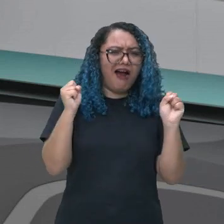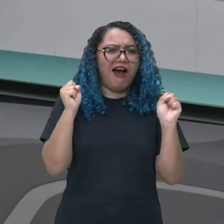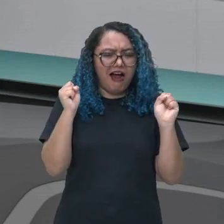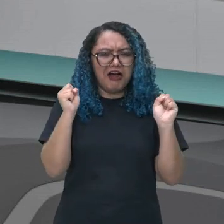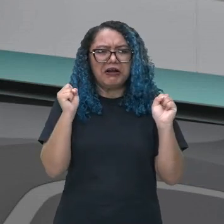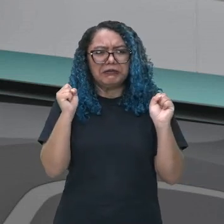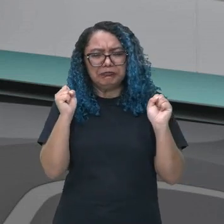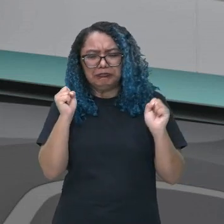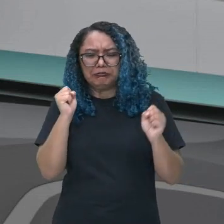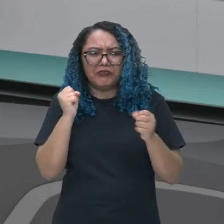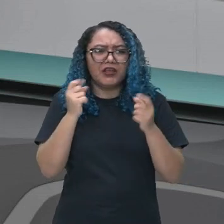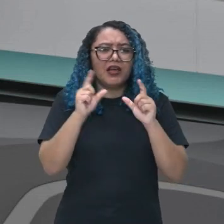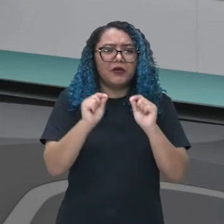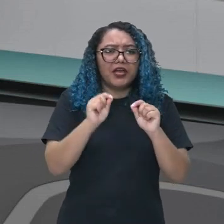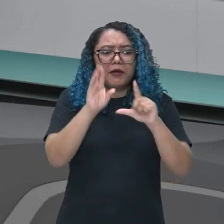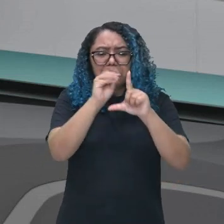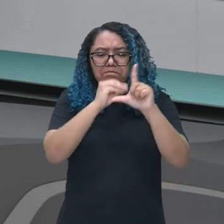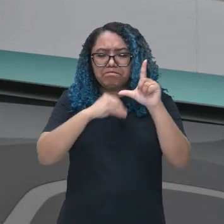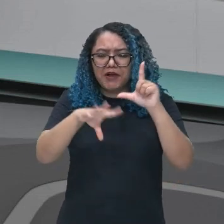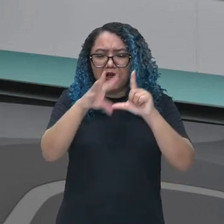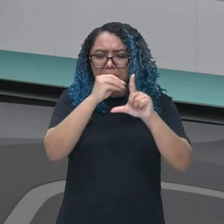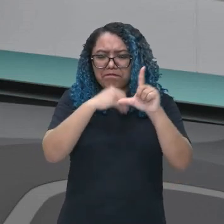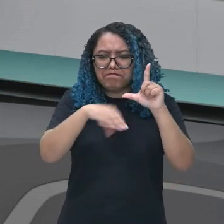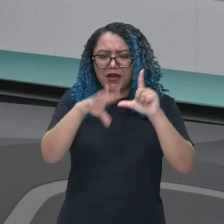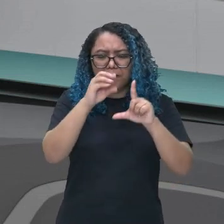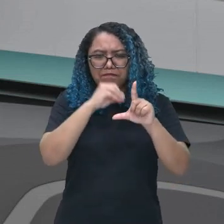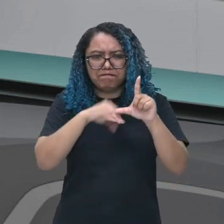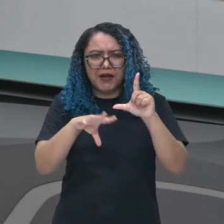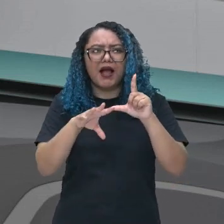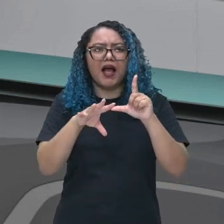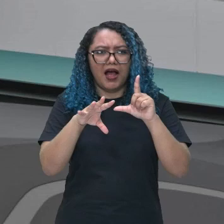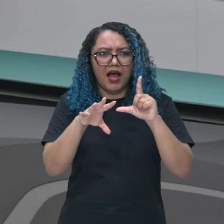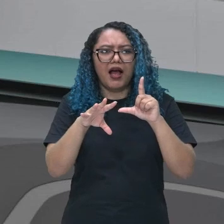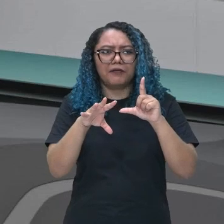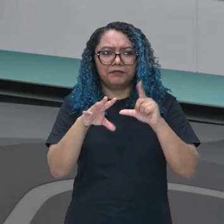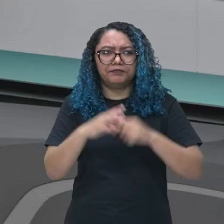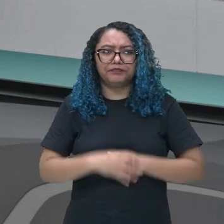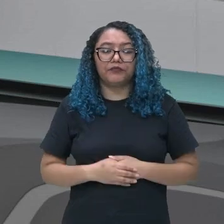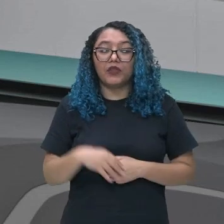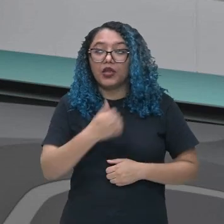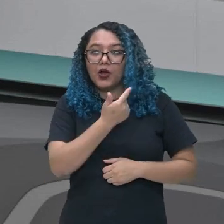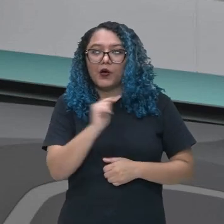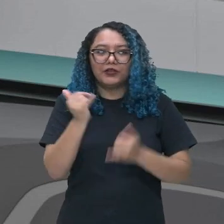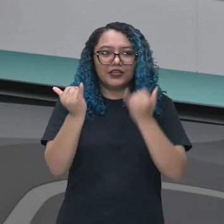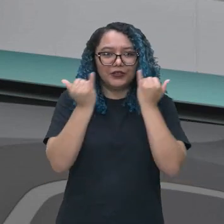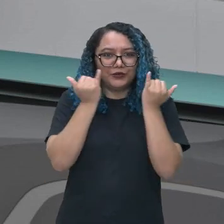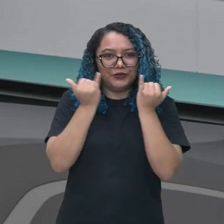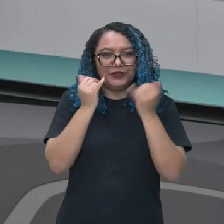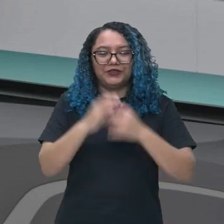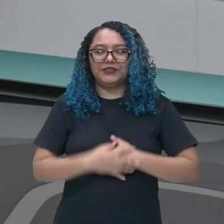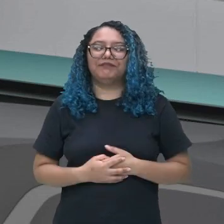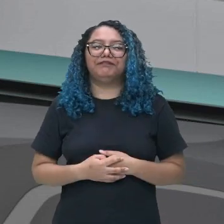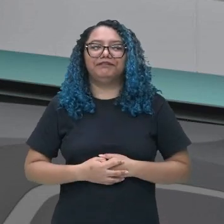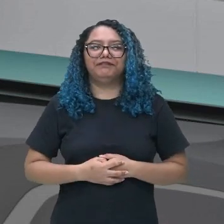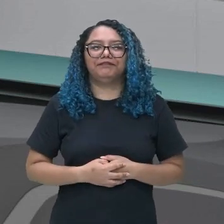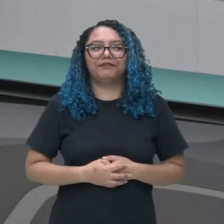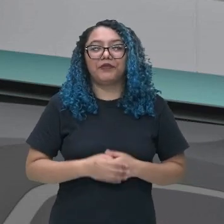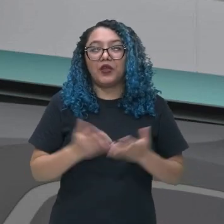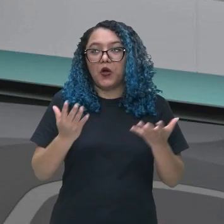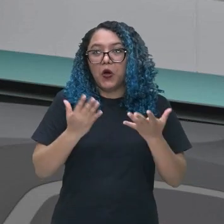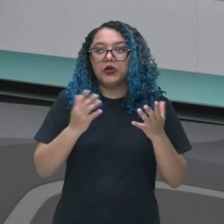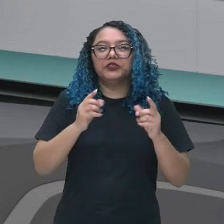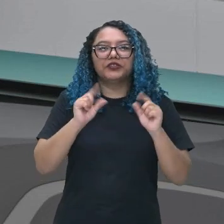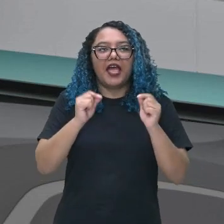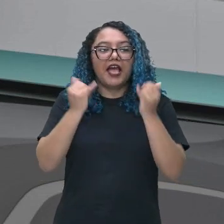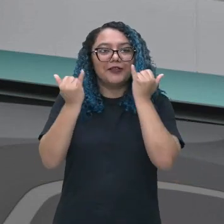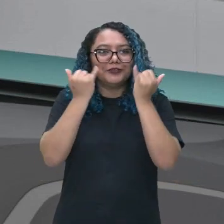começam a compartilhar, certo? Vamos para uma outra notícia, que hoje eu estou dando notícias para vocês aqui interessantes.